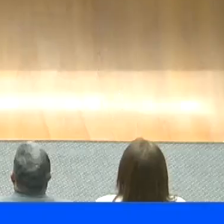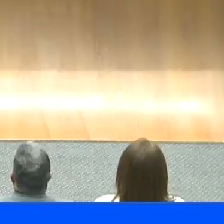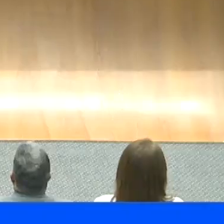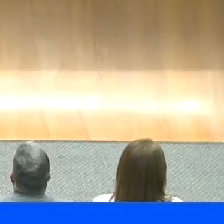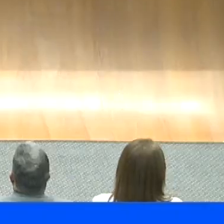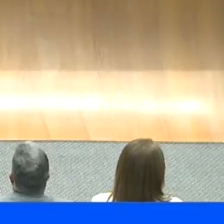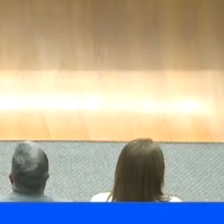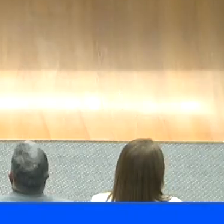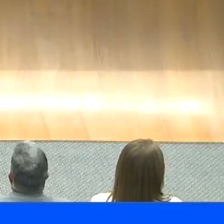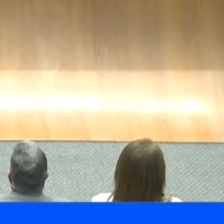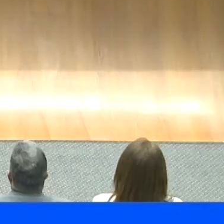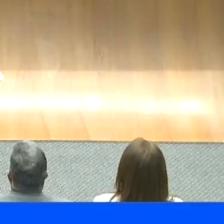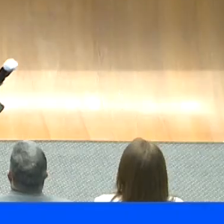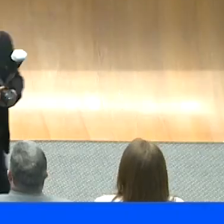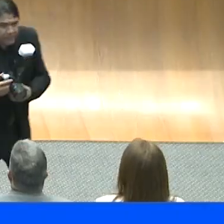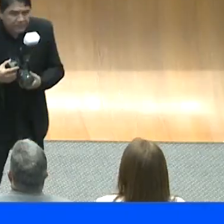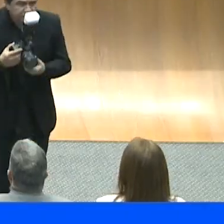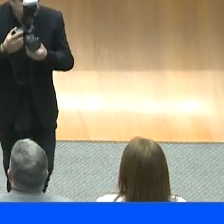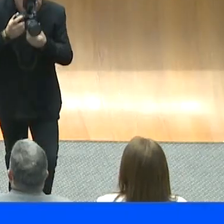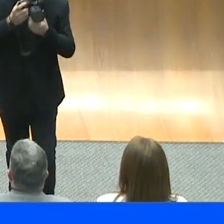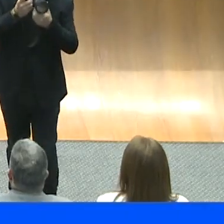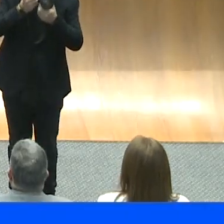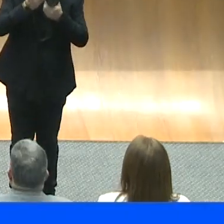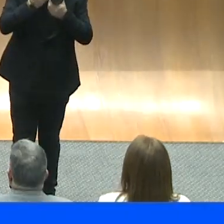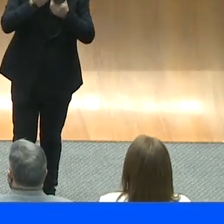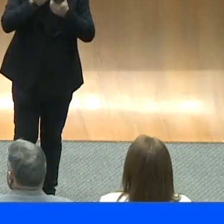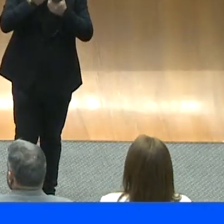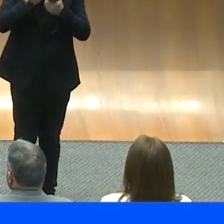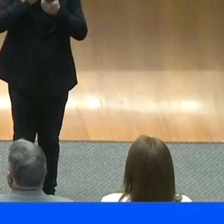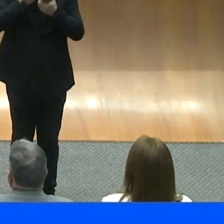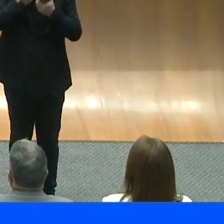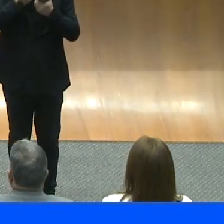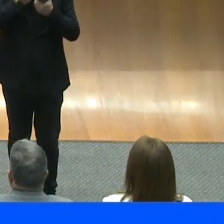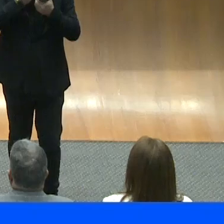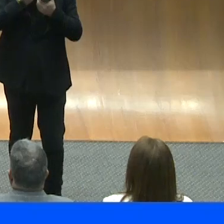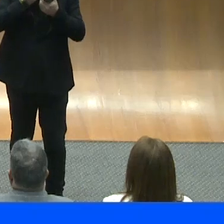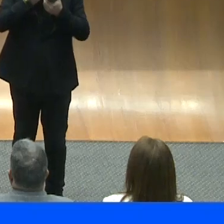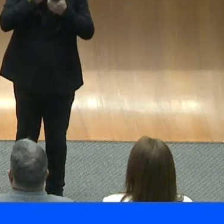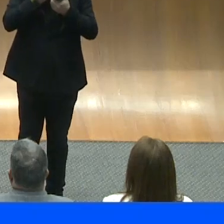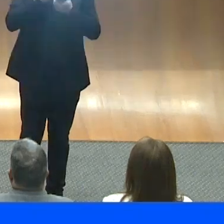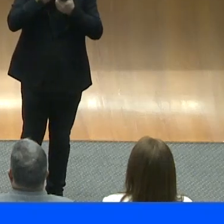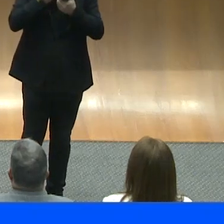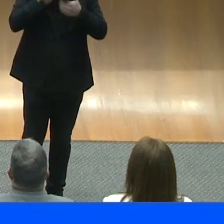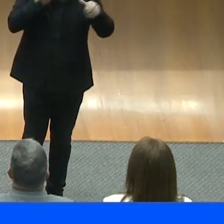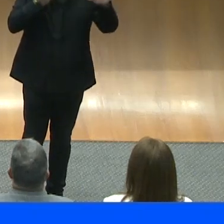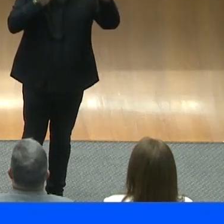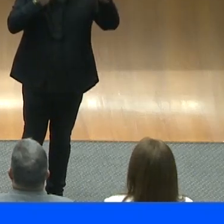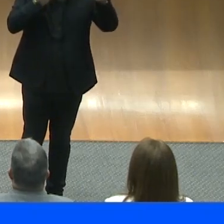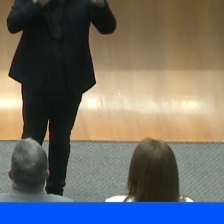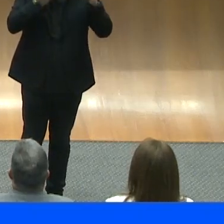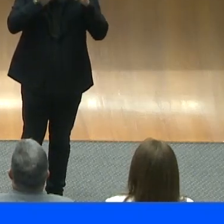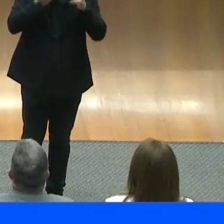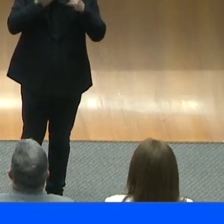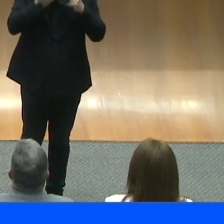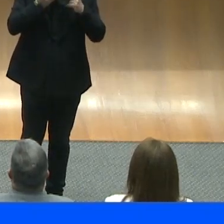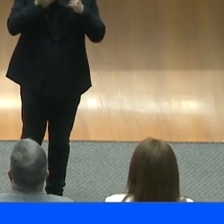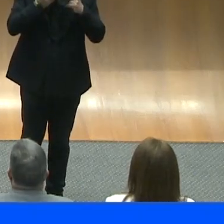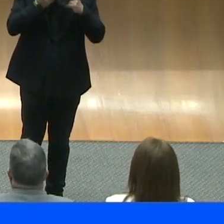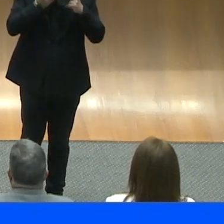Maranhão, Maranhão, berço de heróis. Hoje divisa tens a